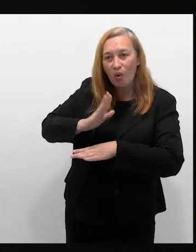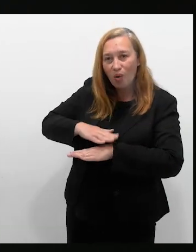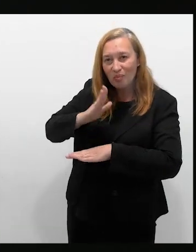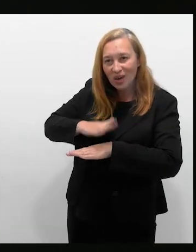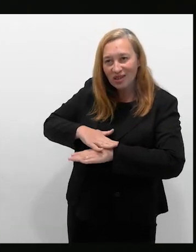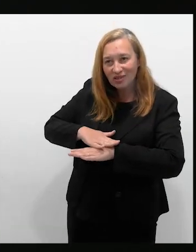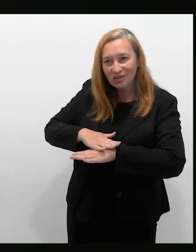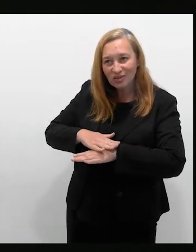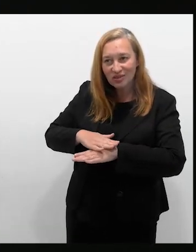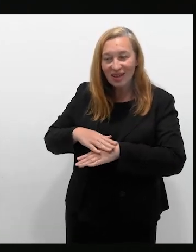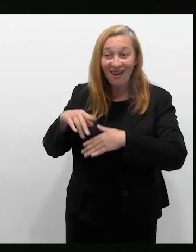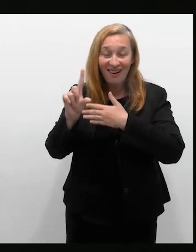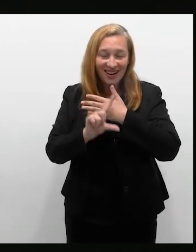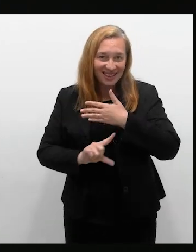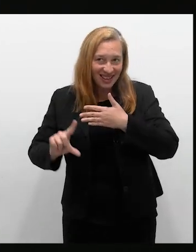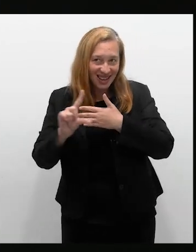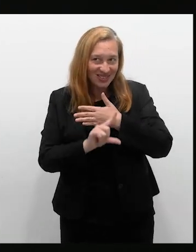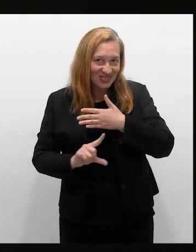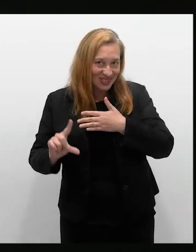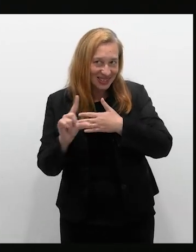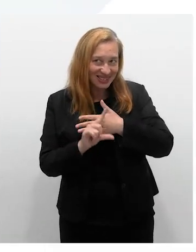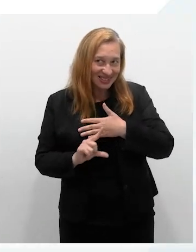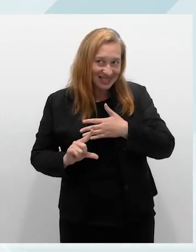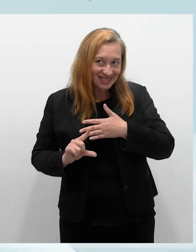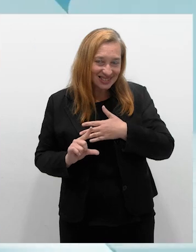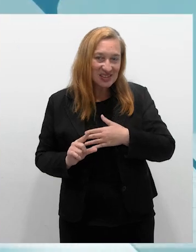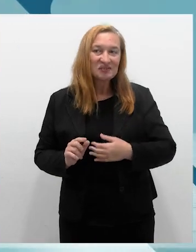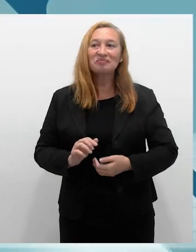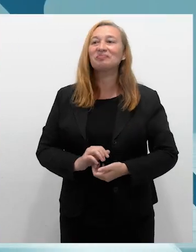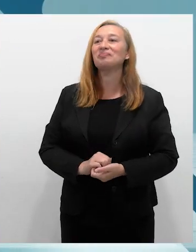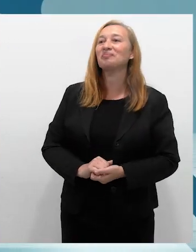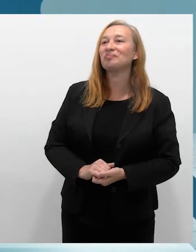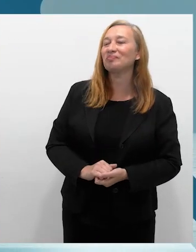para a literatura porque chegou o nosso momento literário.